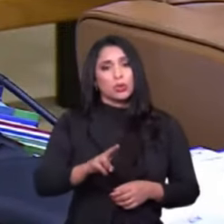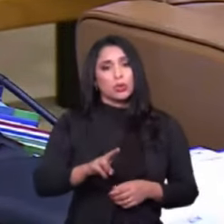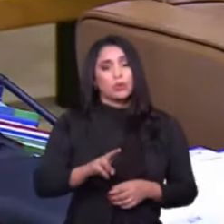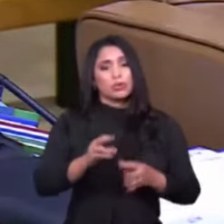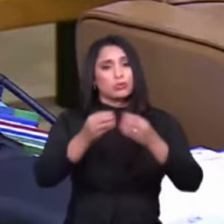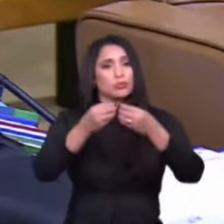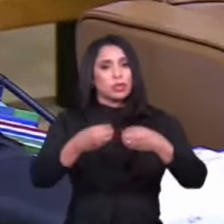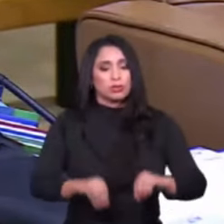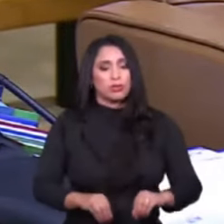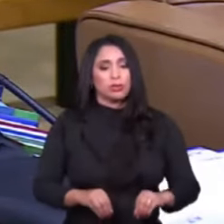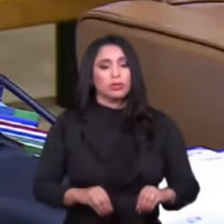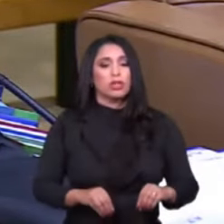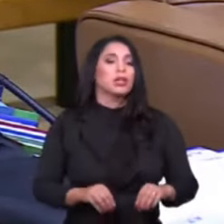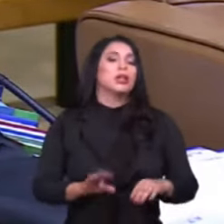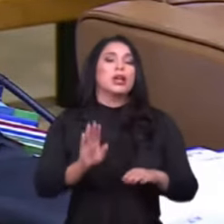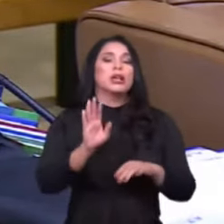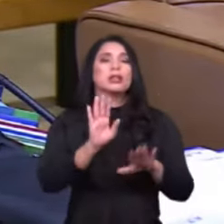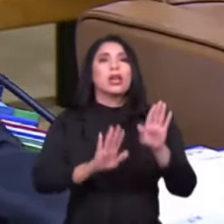estados,